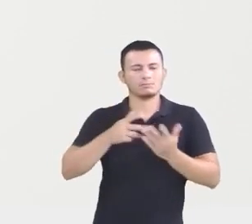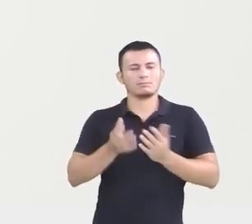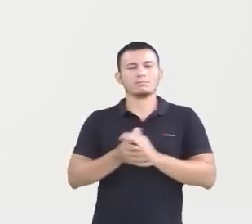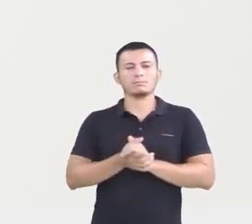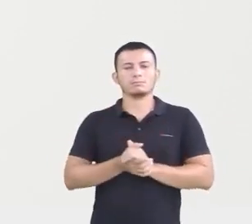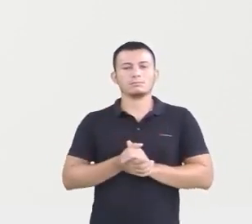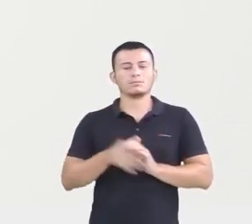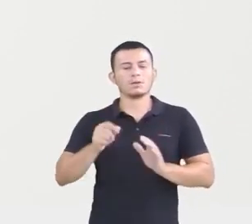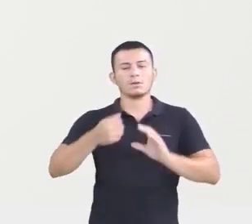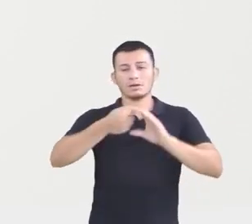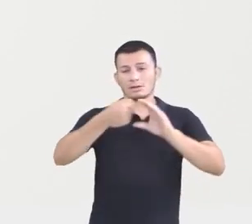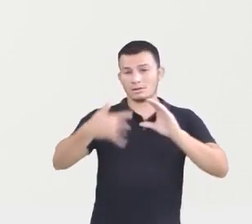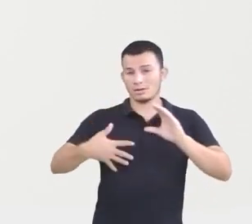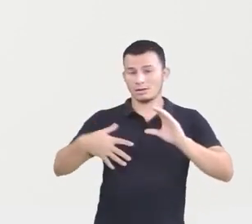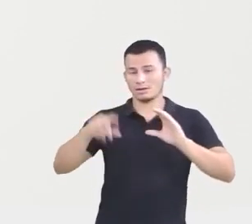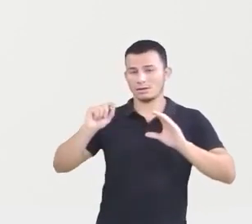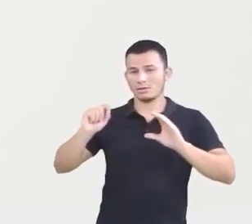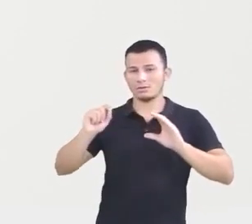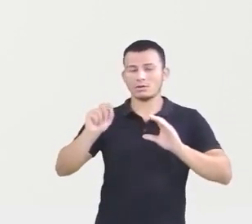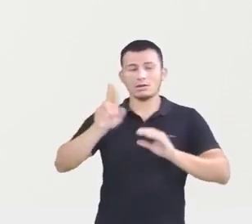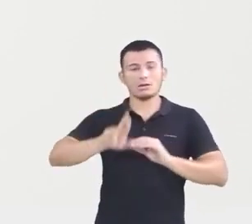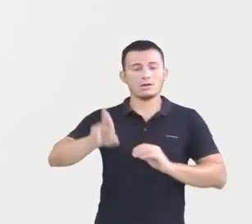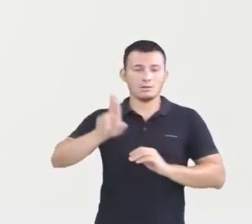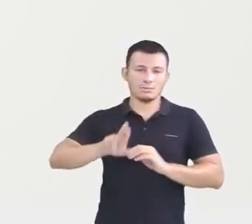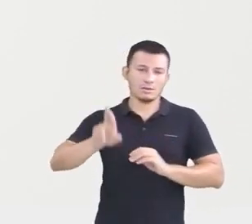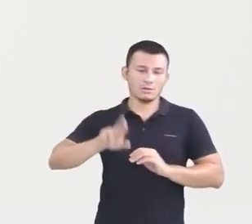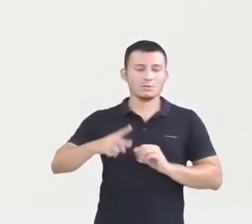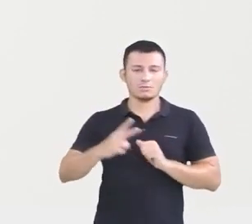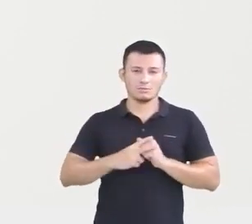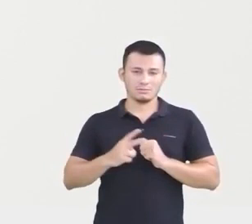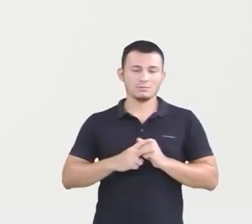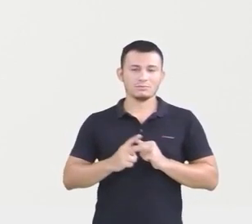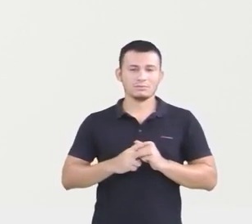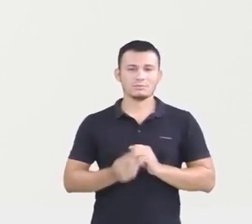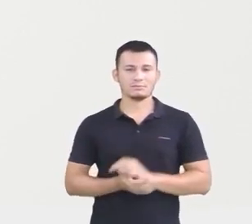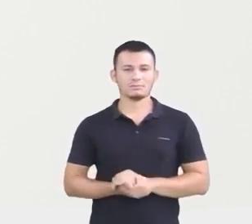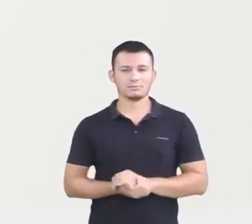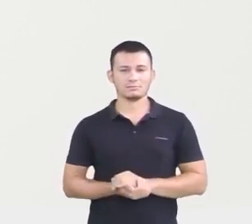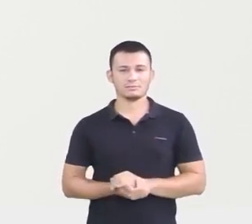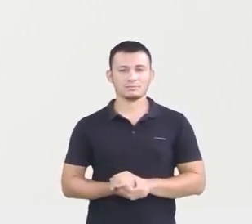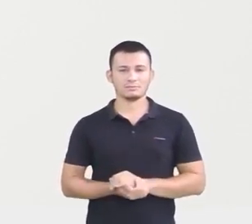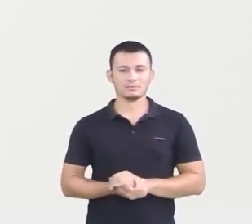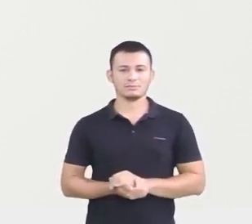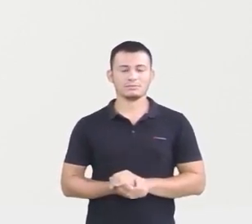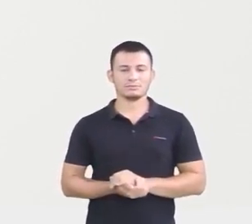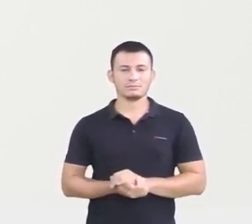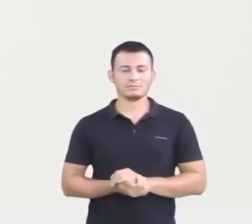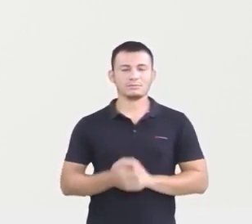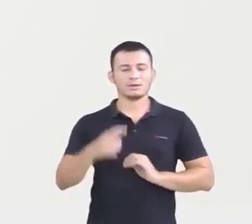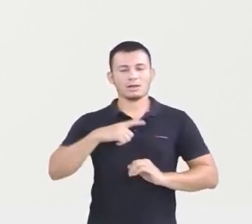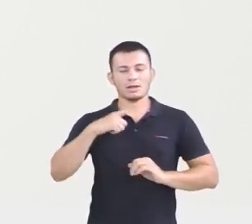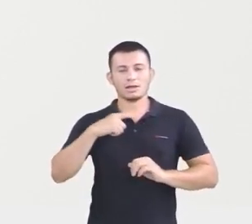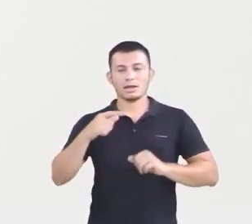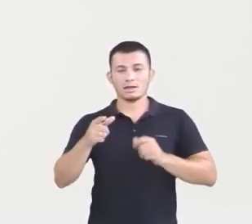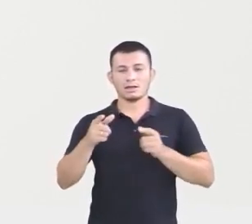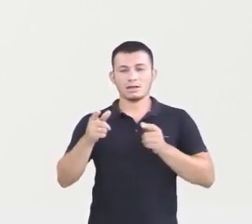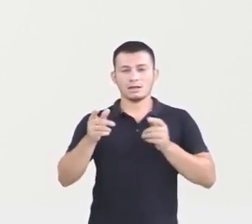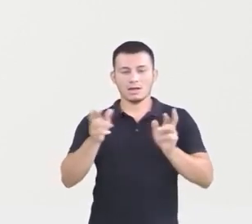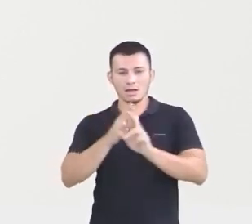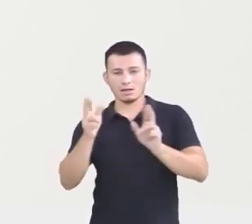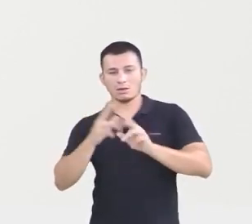é caracterizada pelo uso de verbos que determinam a passagem do